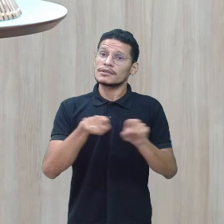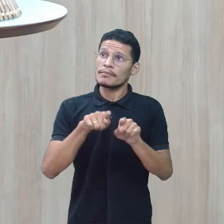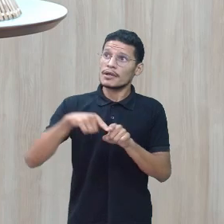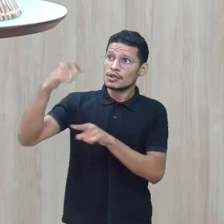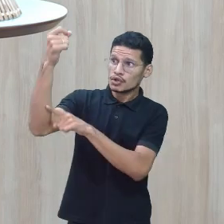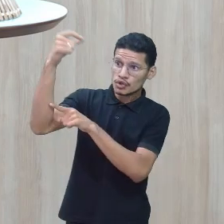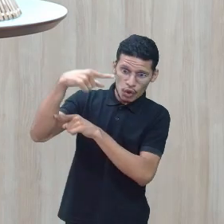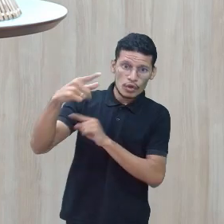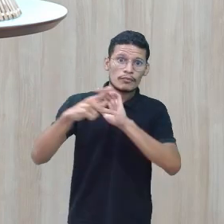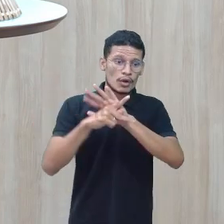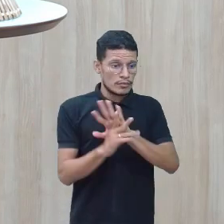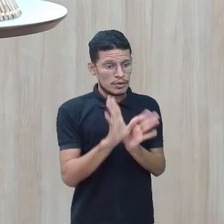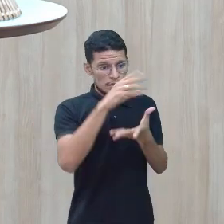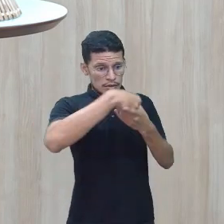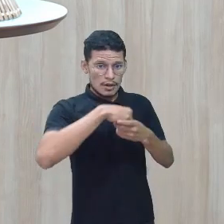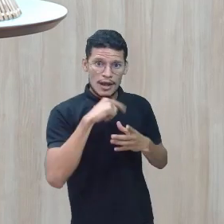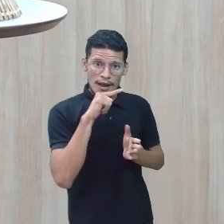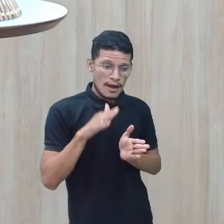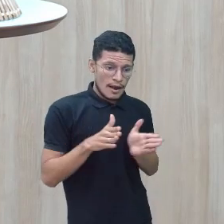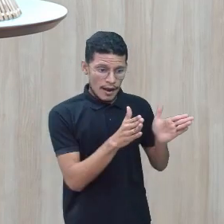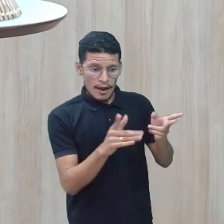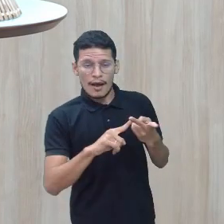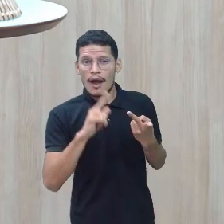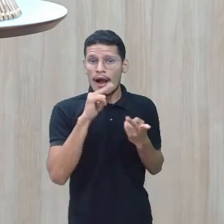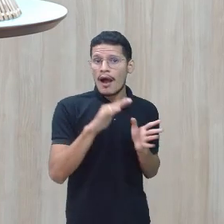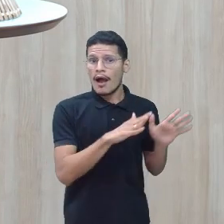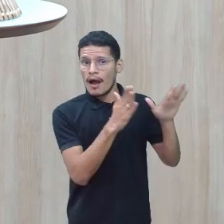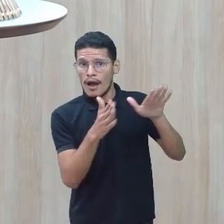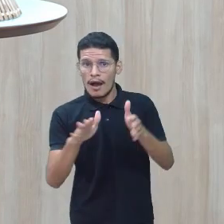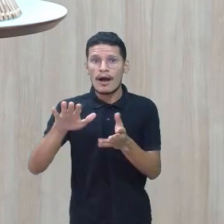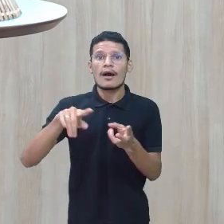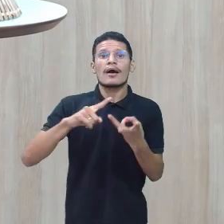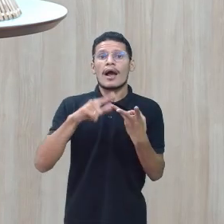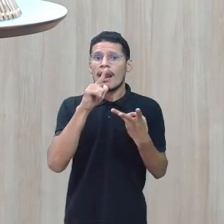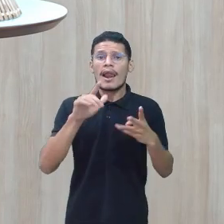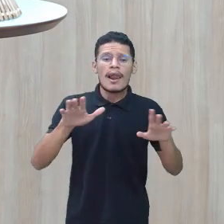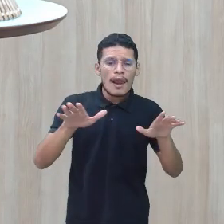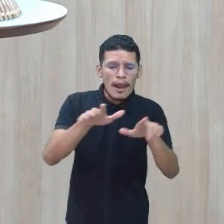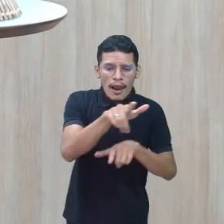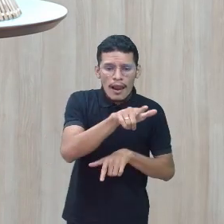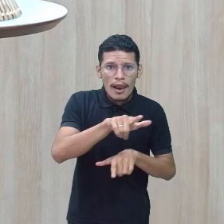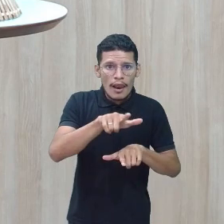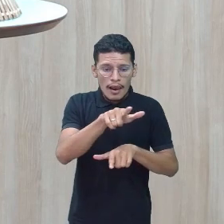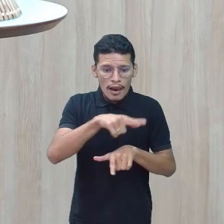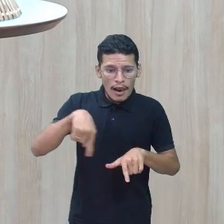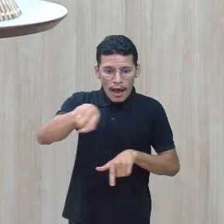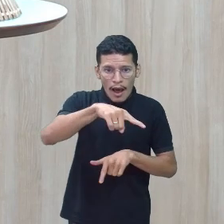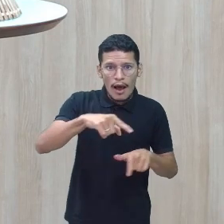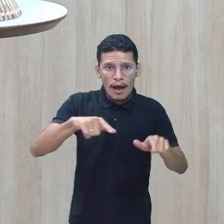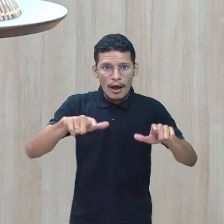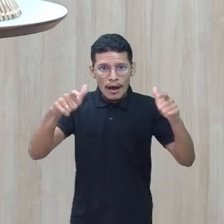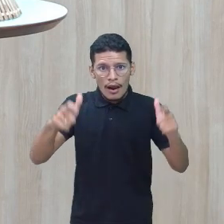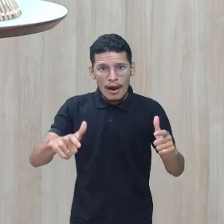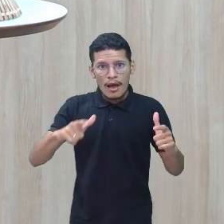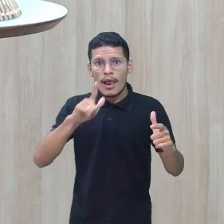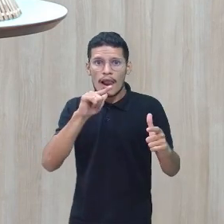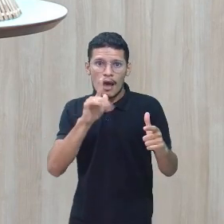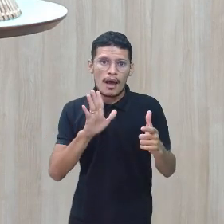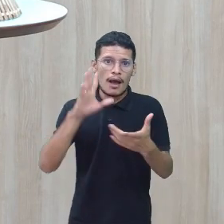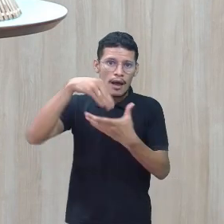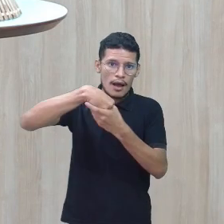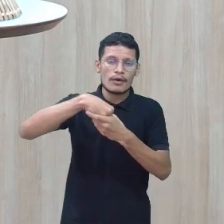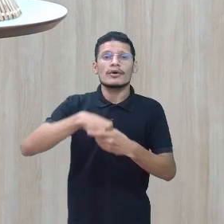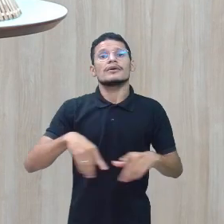a água dos rios, mares, lagos, oceanos. Então, ele é um fator principal para que ocorra